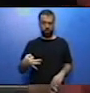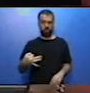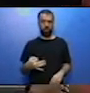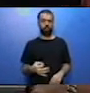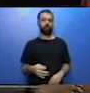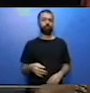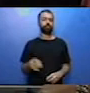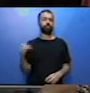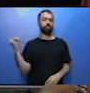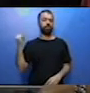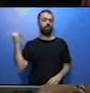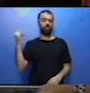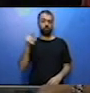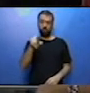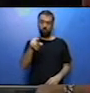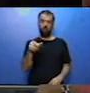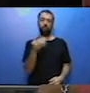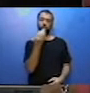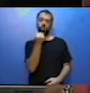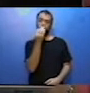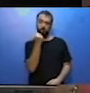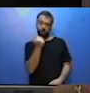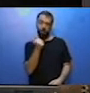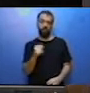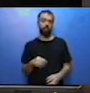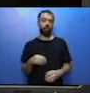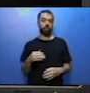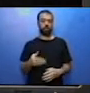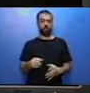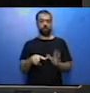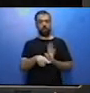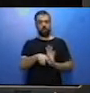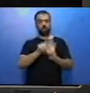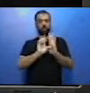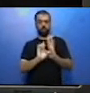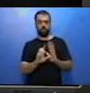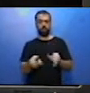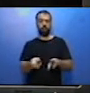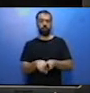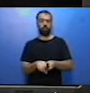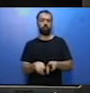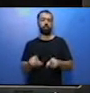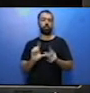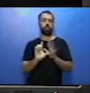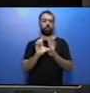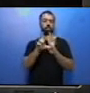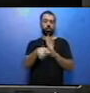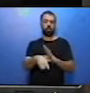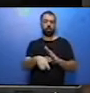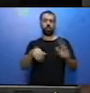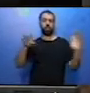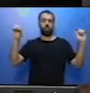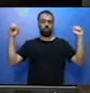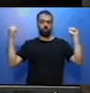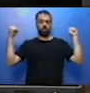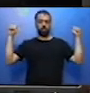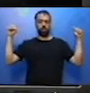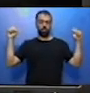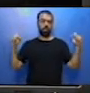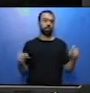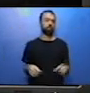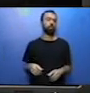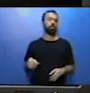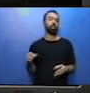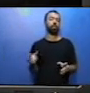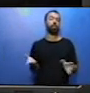seja ela qual for bom então não podemos nos esquecer que devemos incluir em todas as refeições